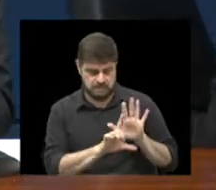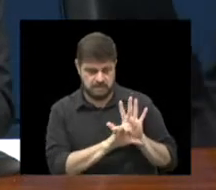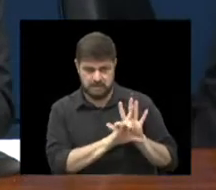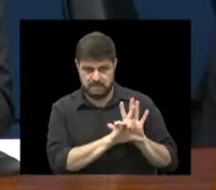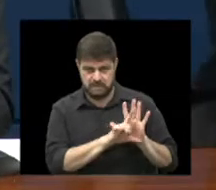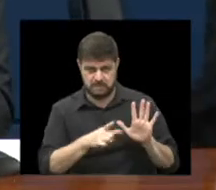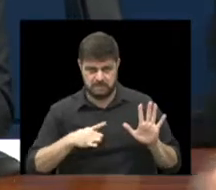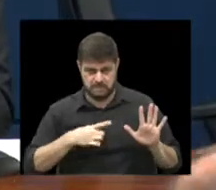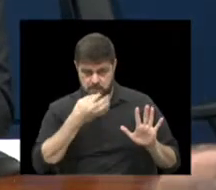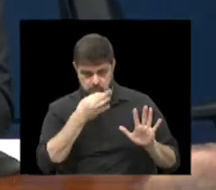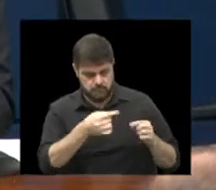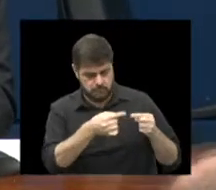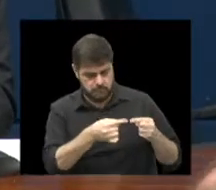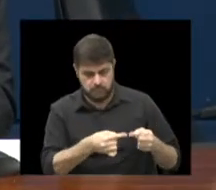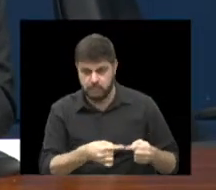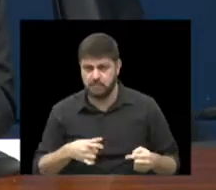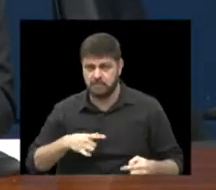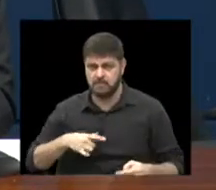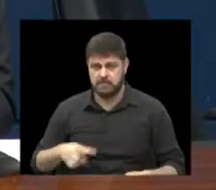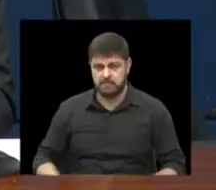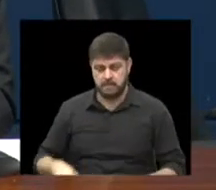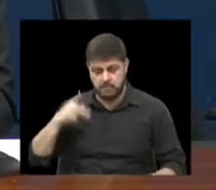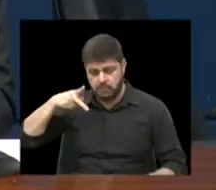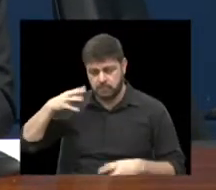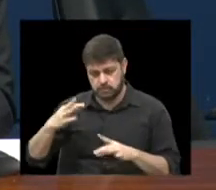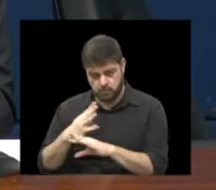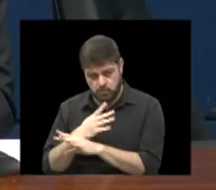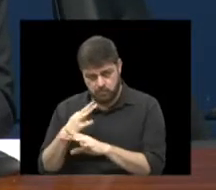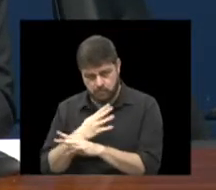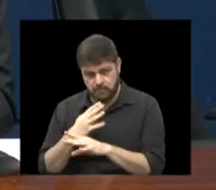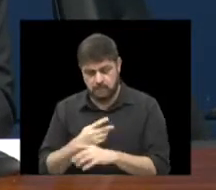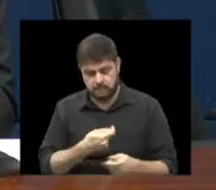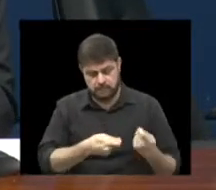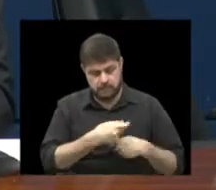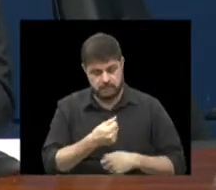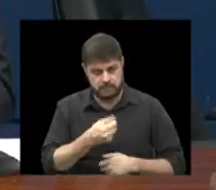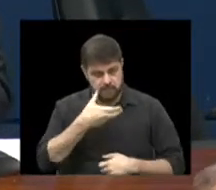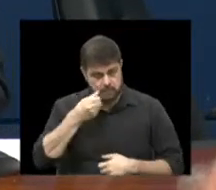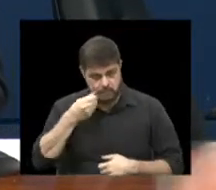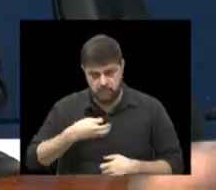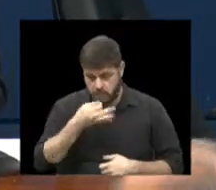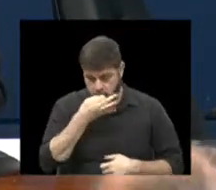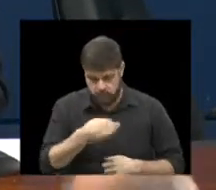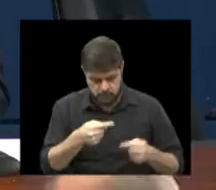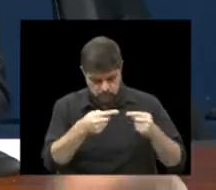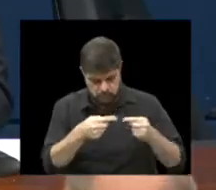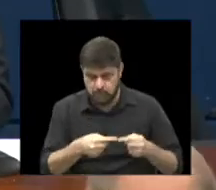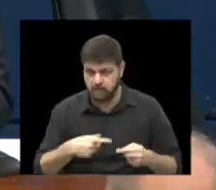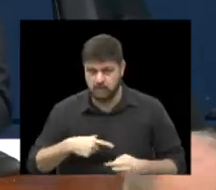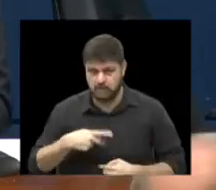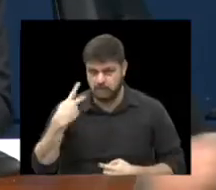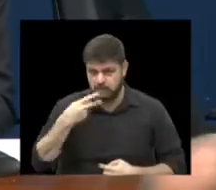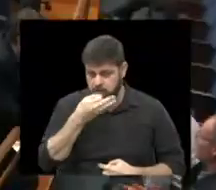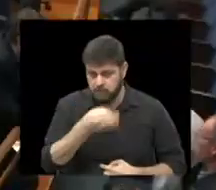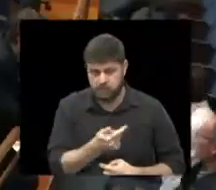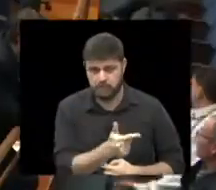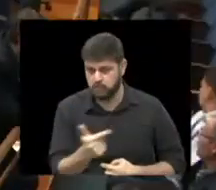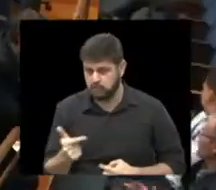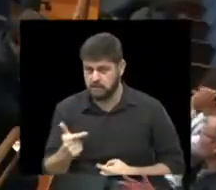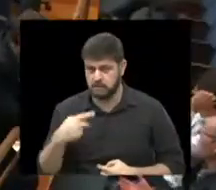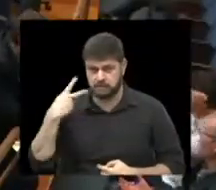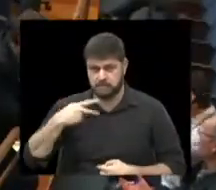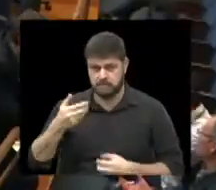Legalidade, da Comissão de Política Urbana, Finanças e Orçamento são favoráveis. Parecer favorável, não havendo o vereador discutir, em votação,